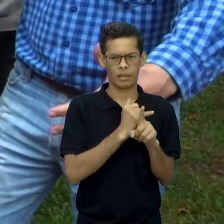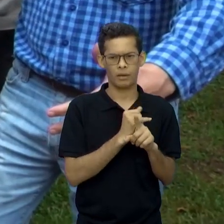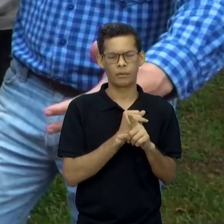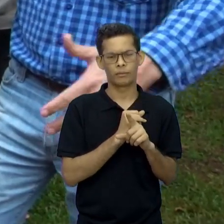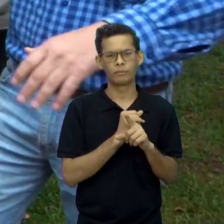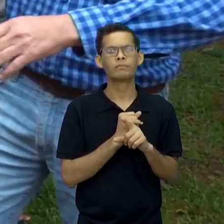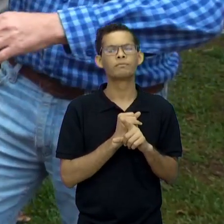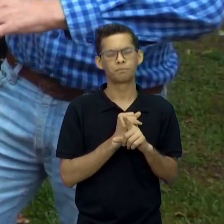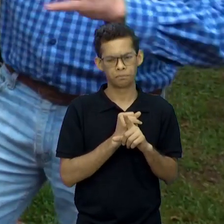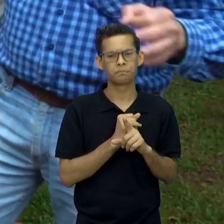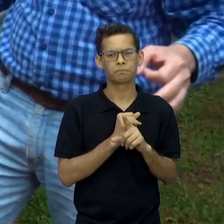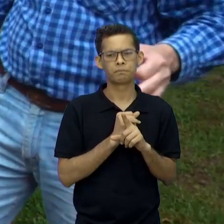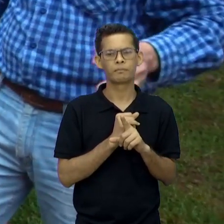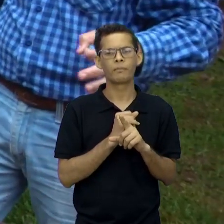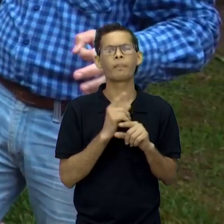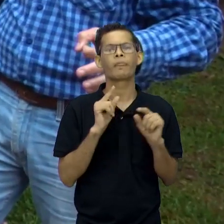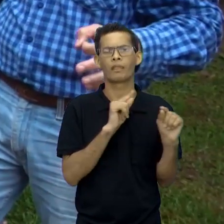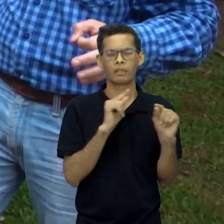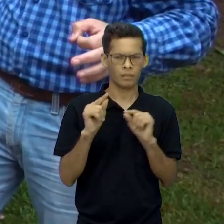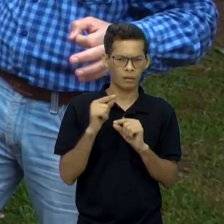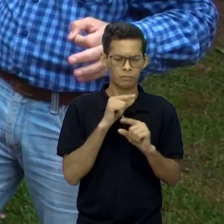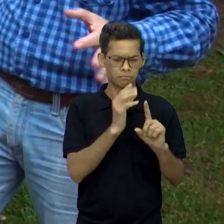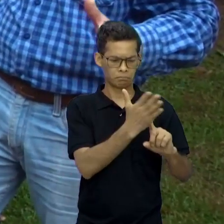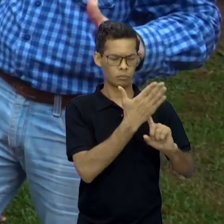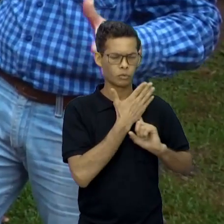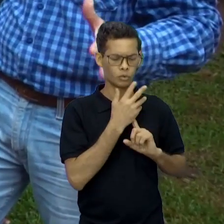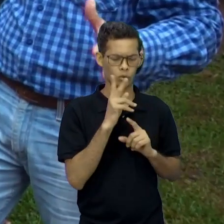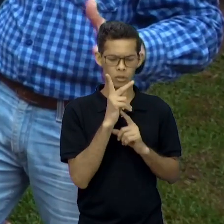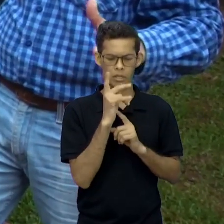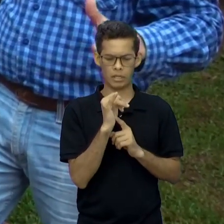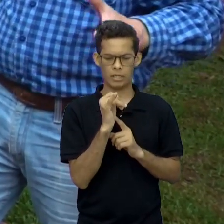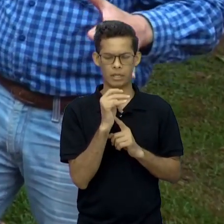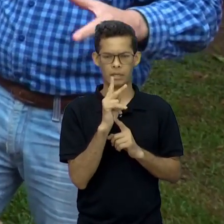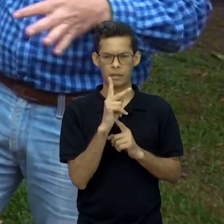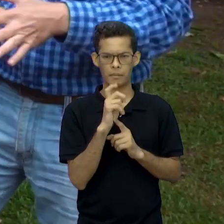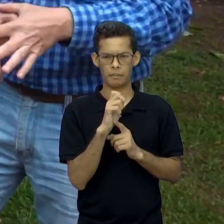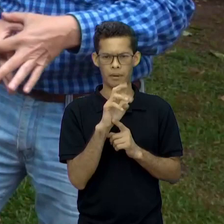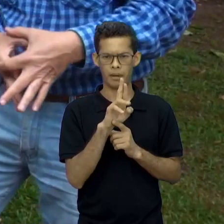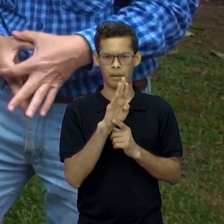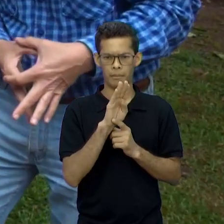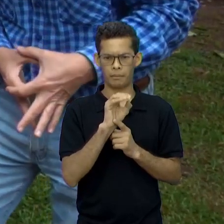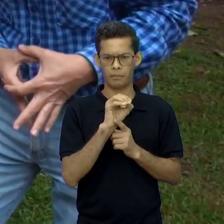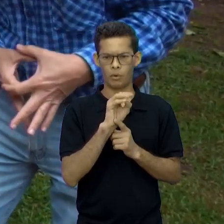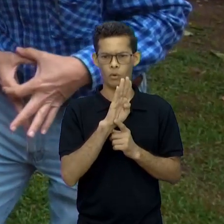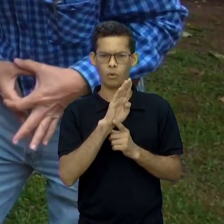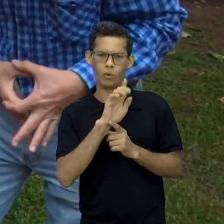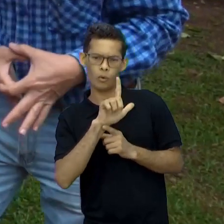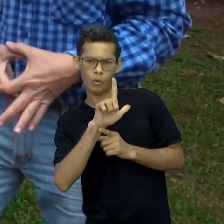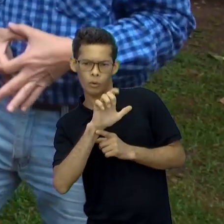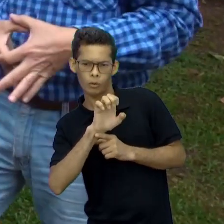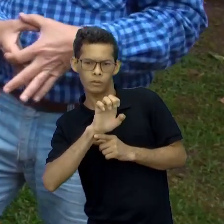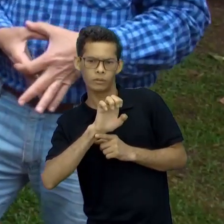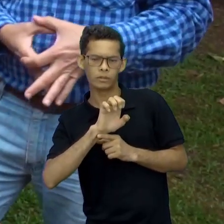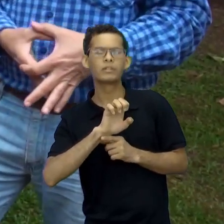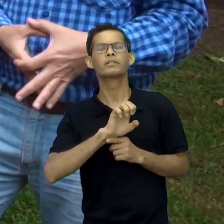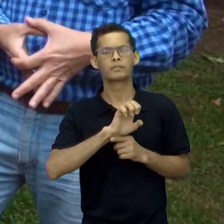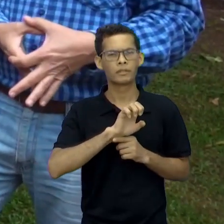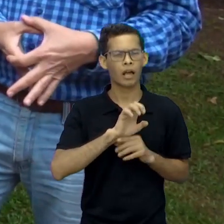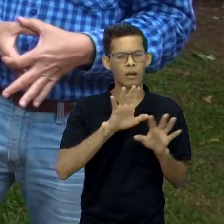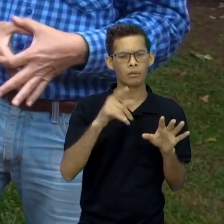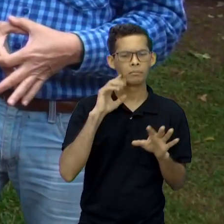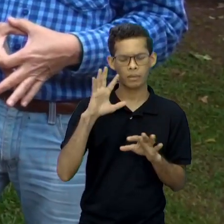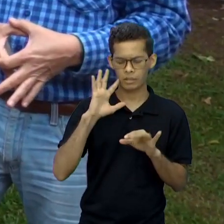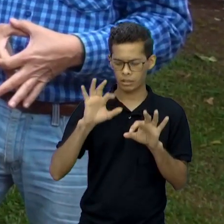Certo? Então deu uma baita hipérbole. Todo mundo viu. Agora eu tenho um cano metálico guia que ele tem